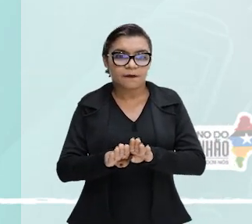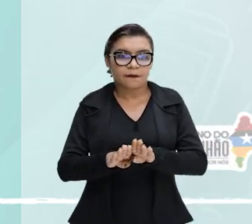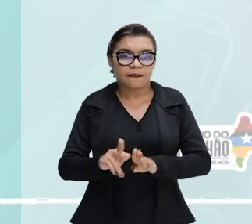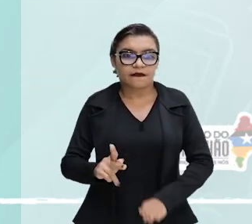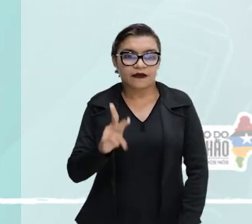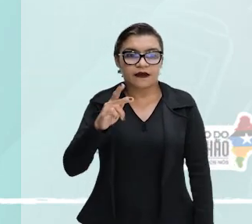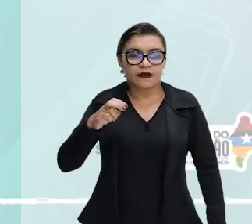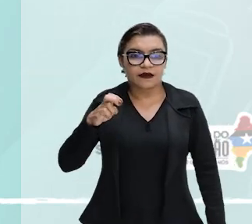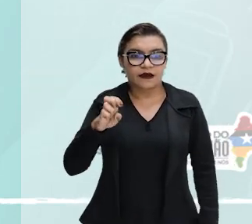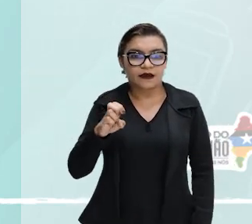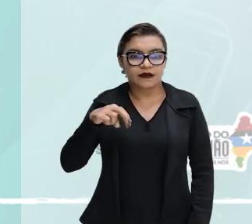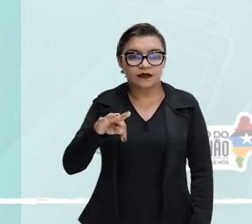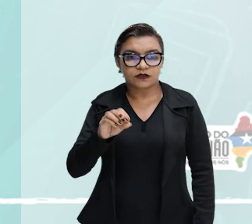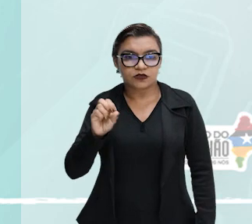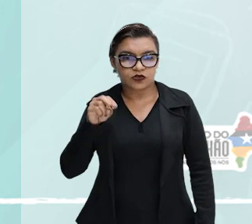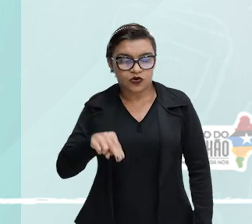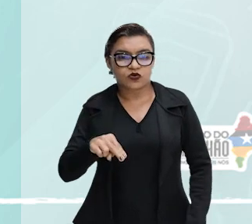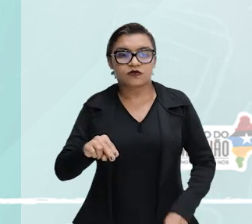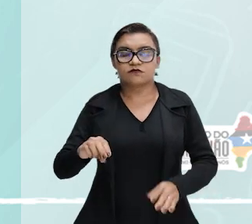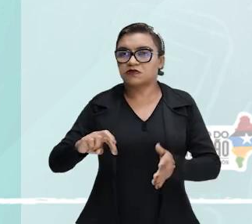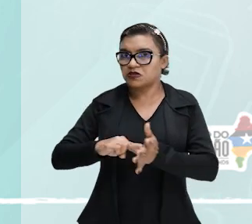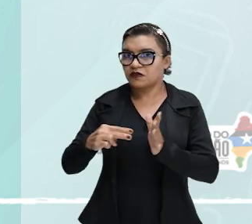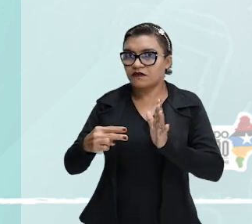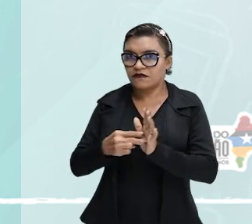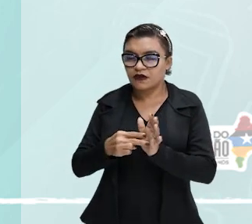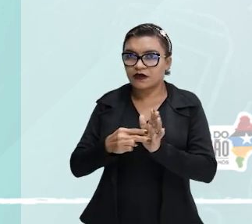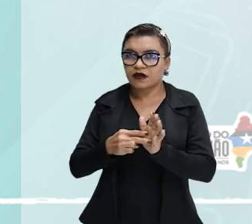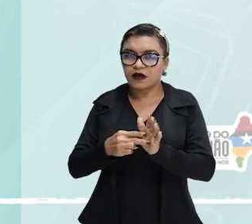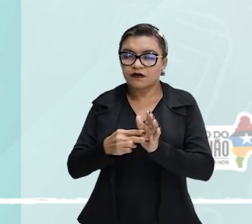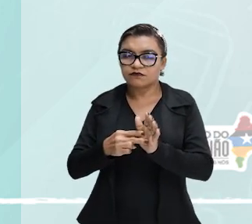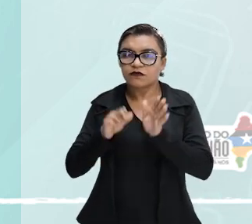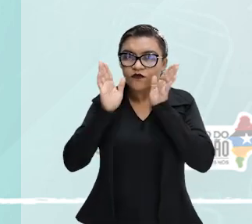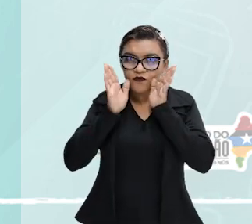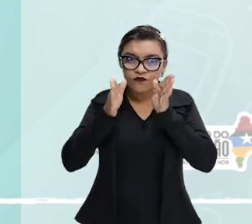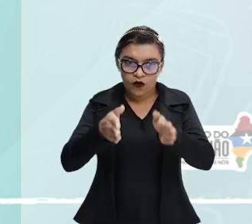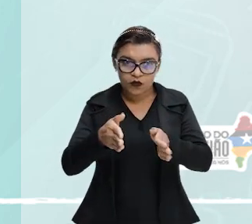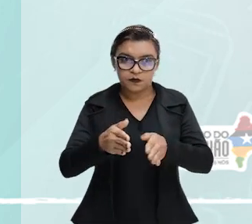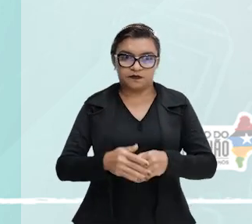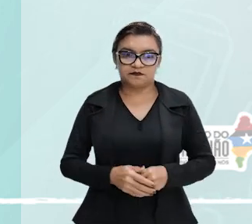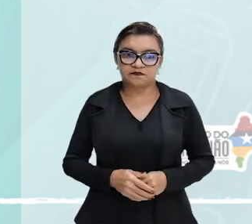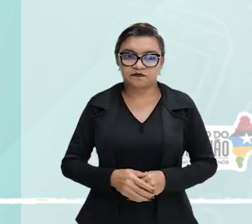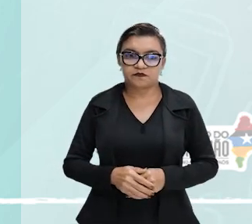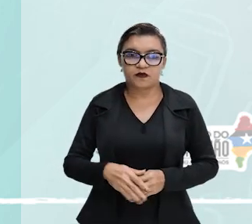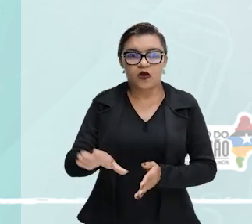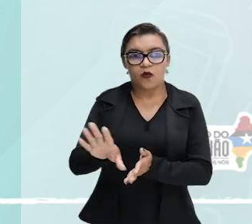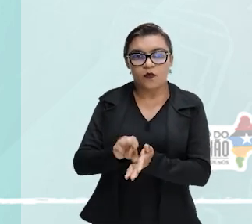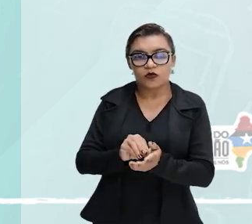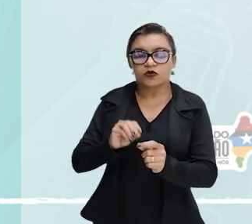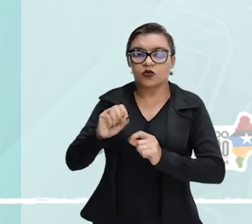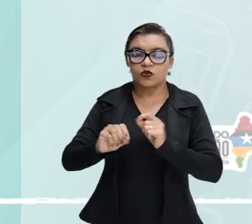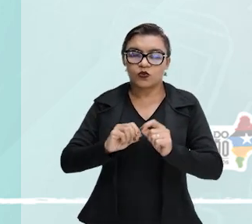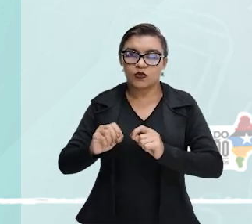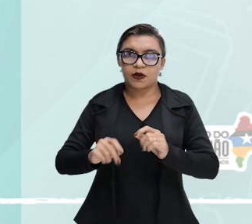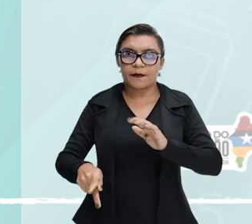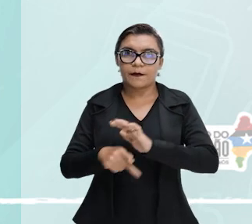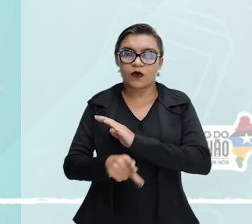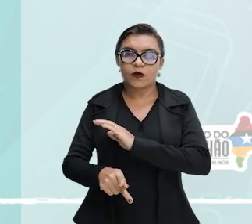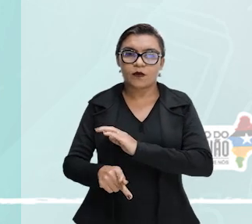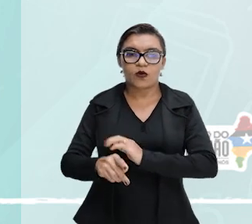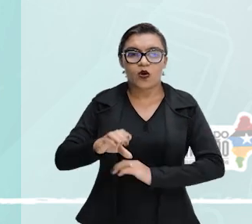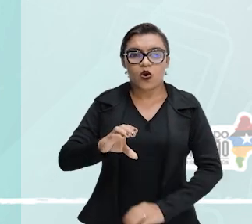a palavra heliocentro ou heliocentrismo, ok? É um modelo cosmológico que afirma